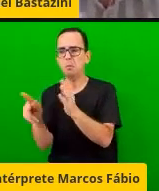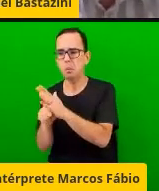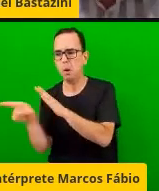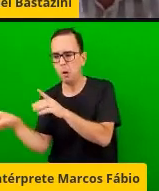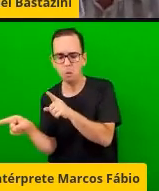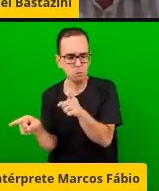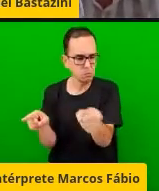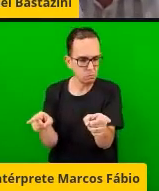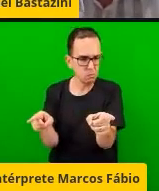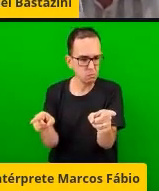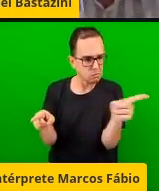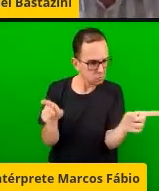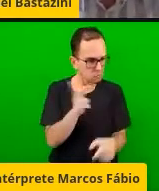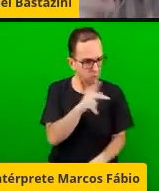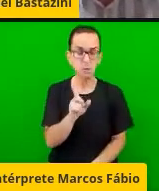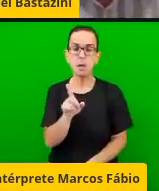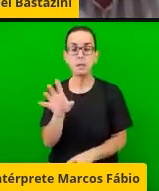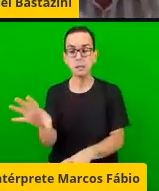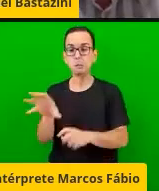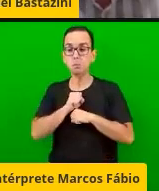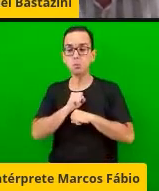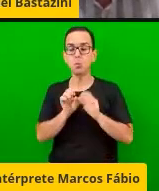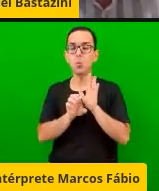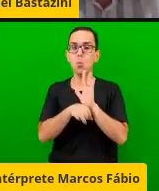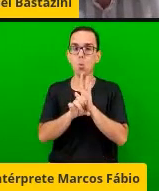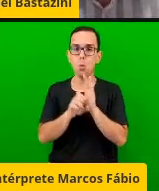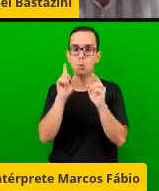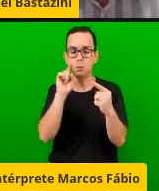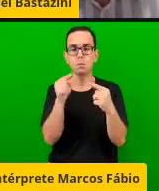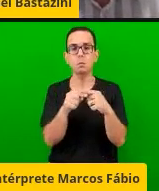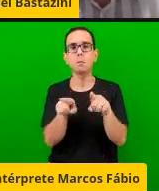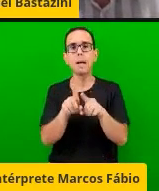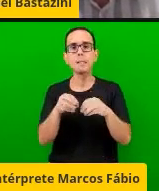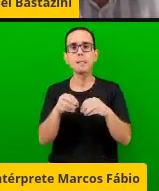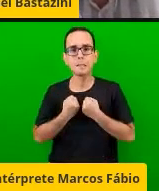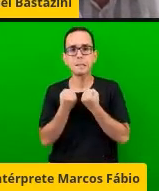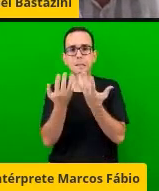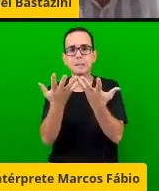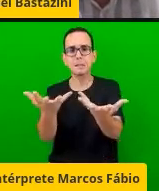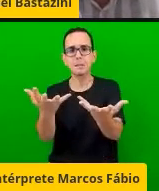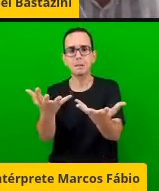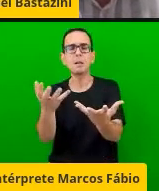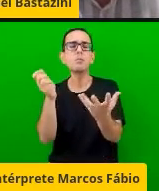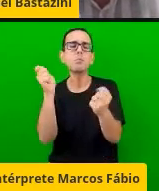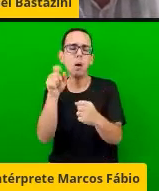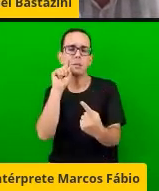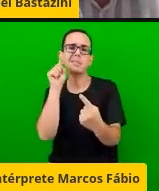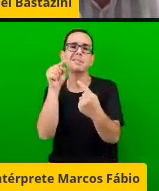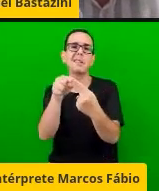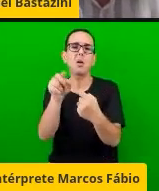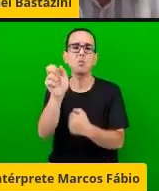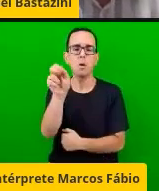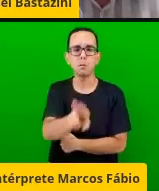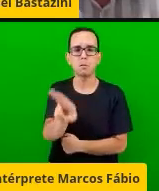então a gente tem que se apropriar desse conteúdo, só que a gente tenta trazer ele de maneira que seja efetiva para a utilização em sala